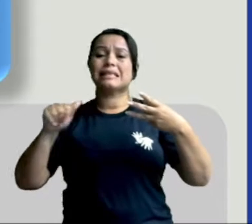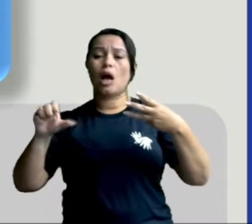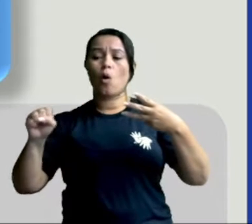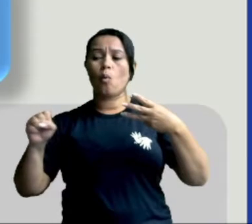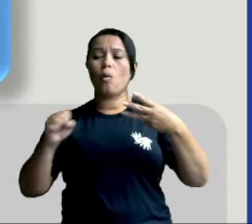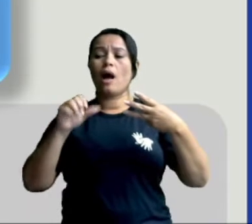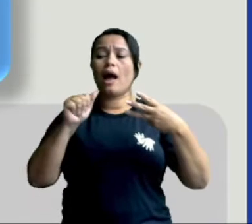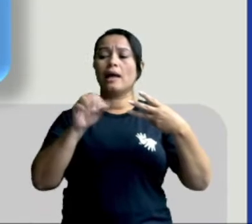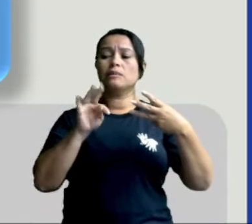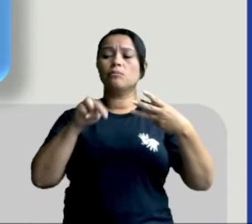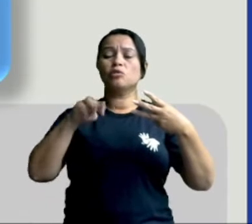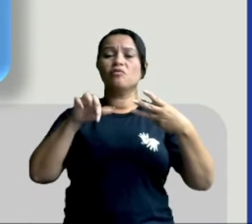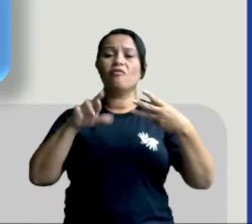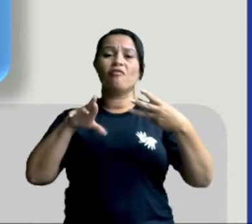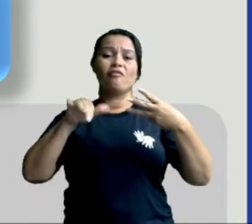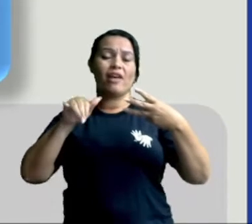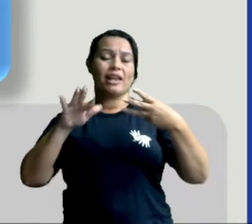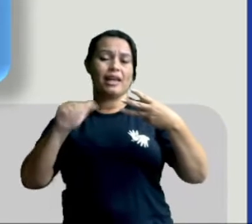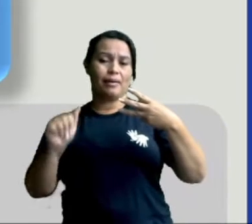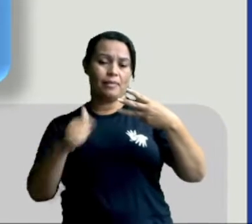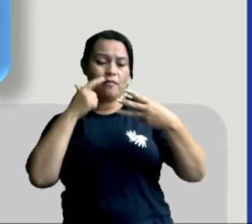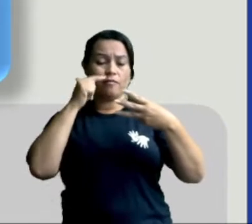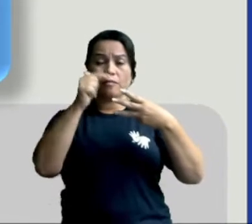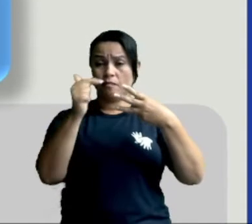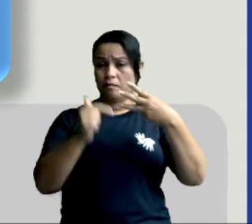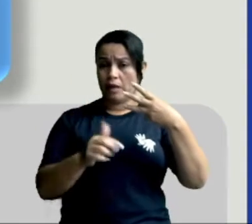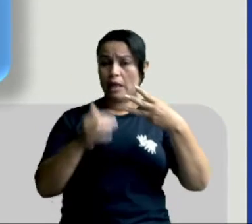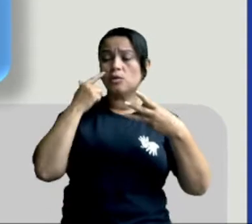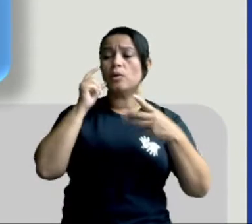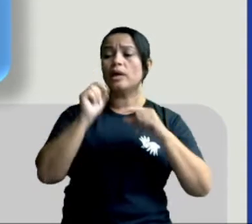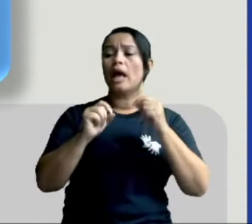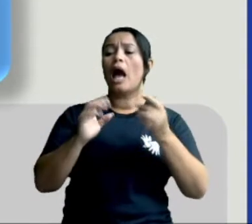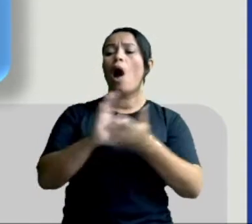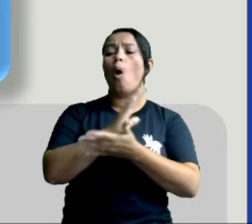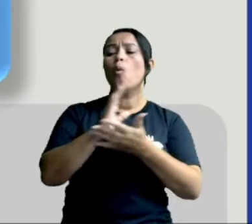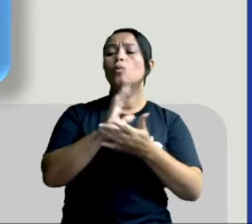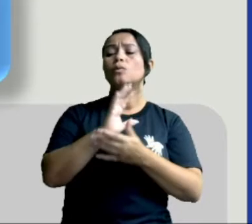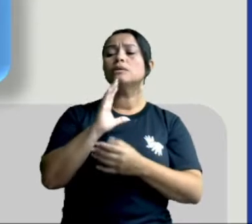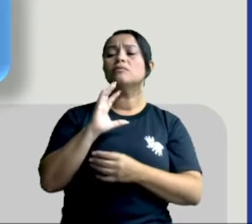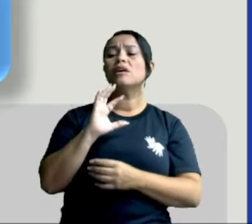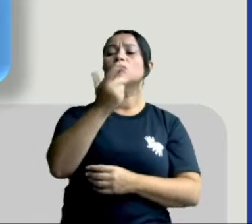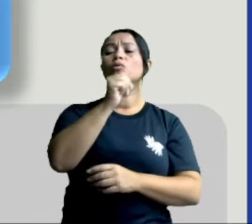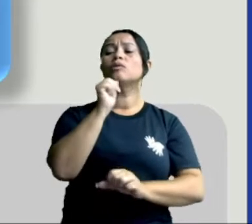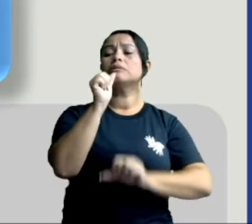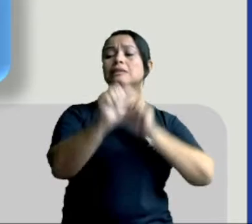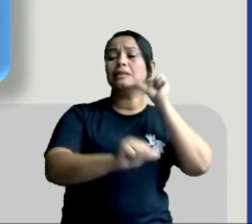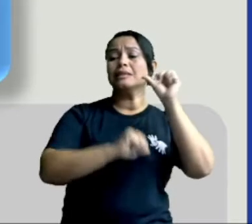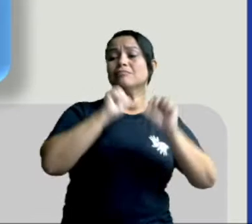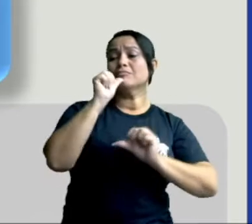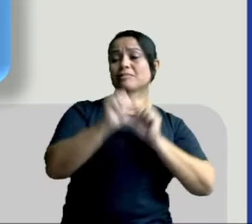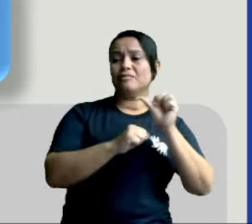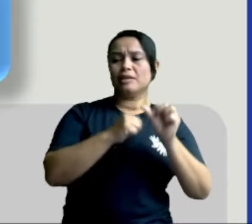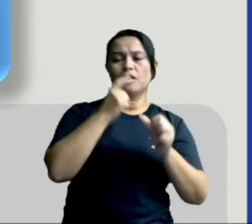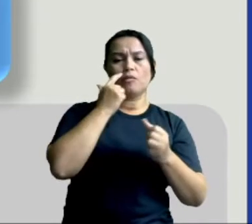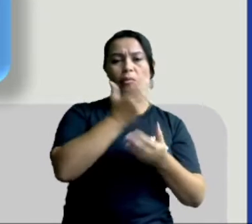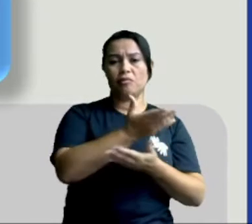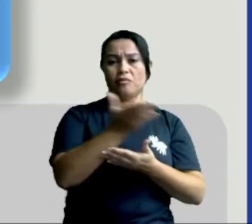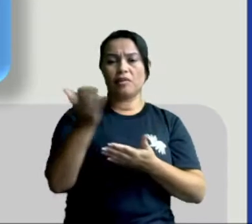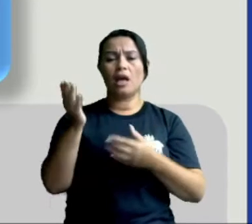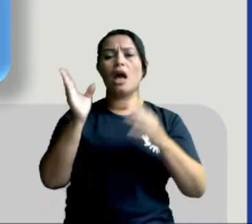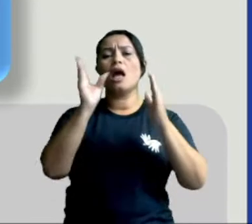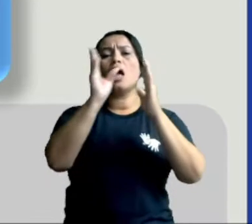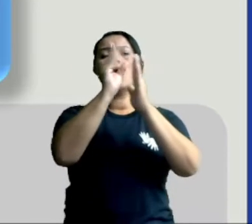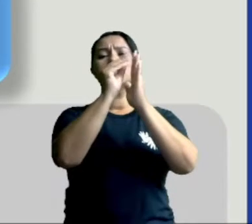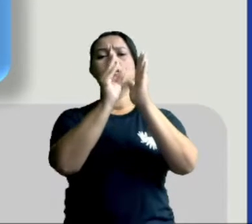nós temos alguns fatores do clima que modificam esses alimentos tá nós vamos aprofundar agora sobre